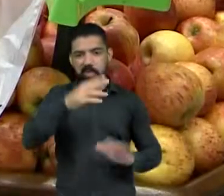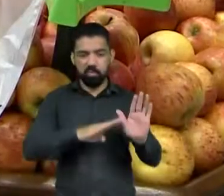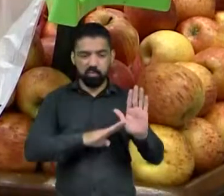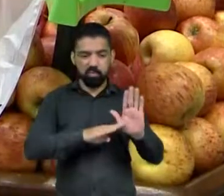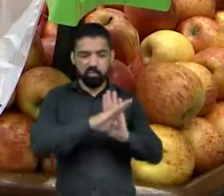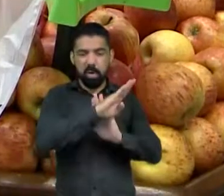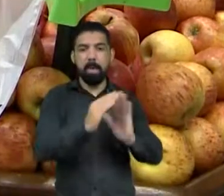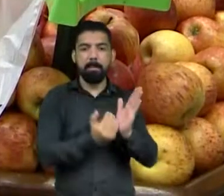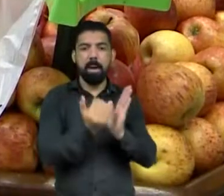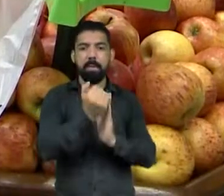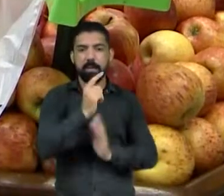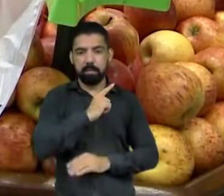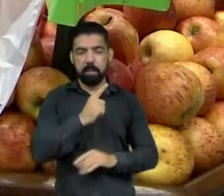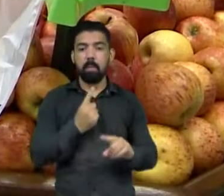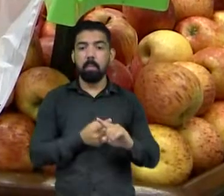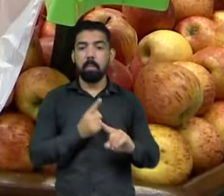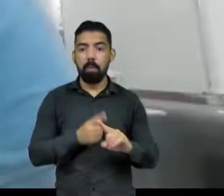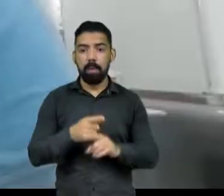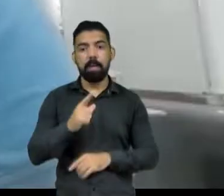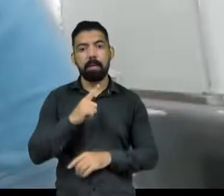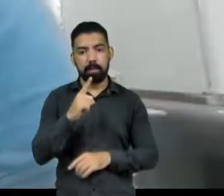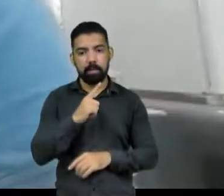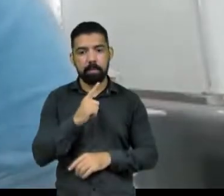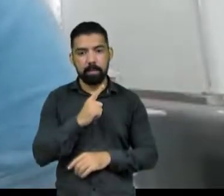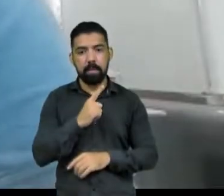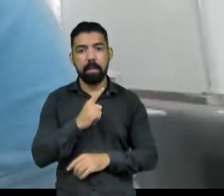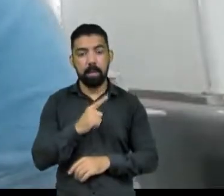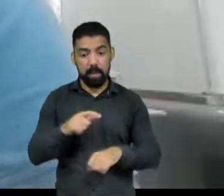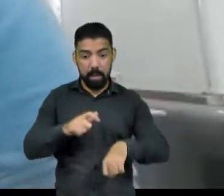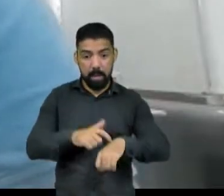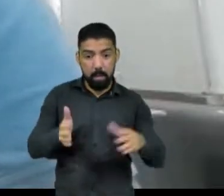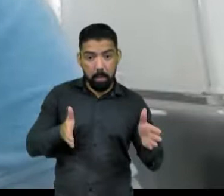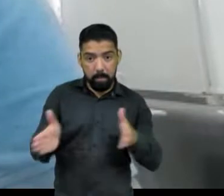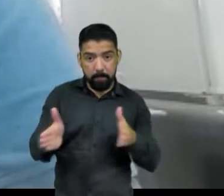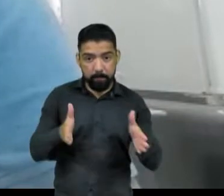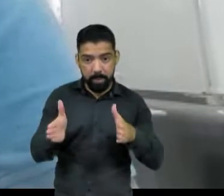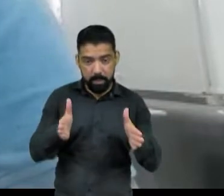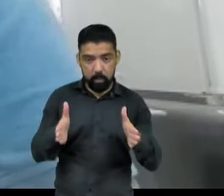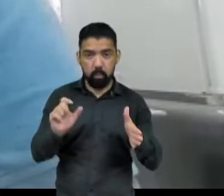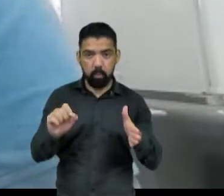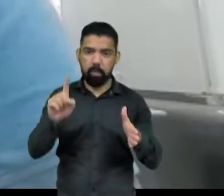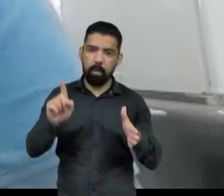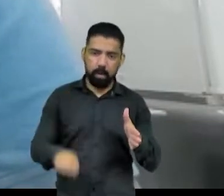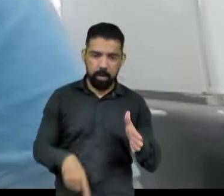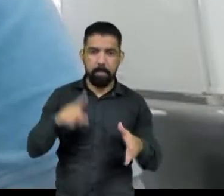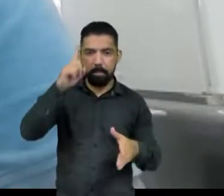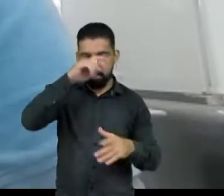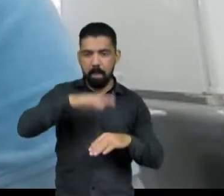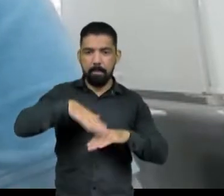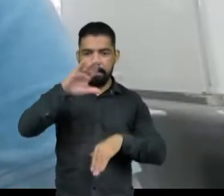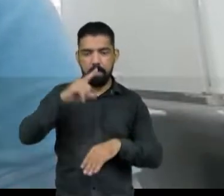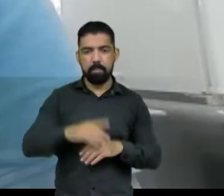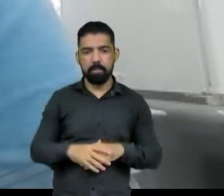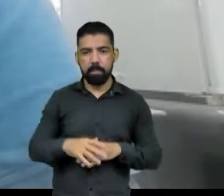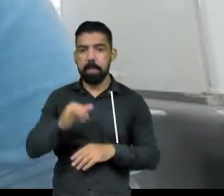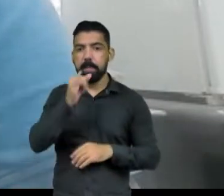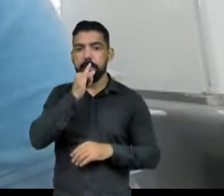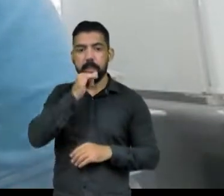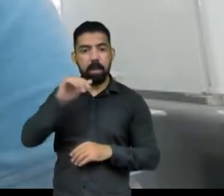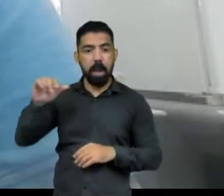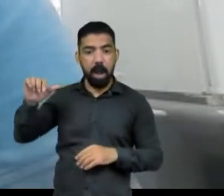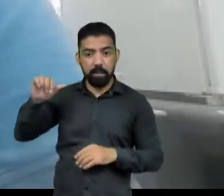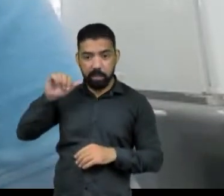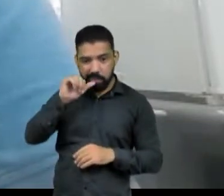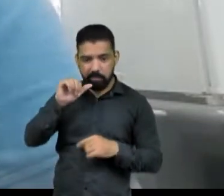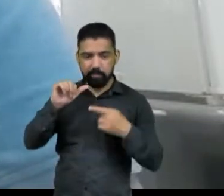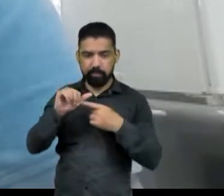conta da sazonalidade das safras. Com a redução na oferta de cenoura, que é uma hortaliça que vem